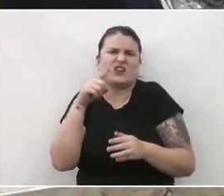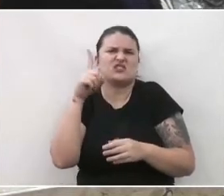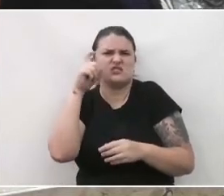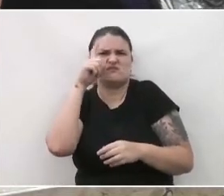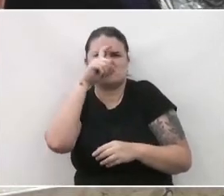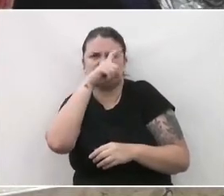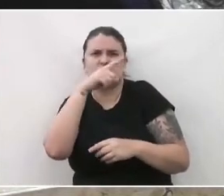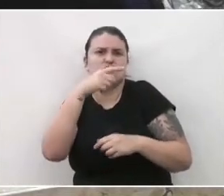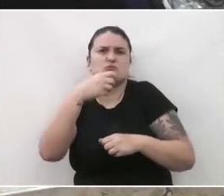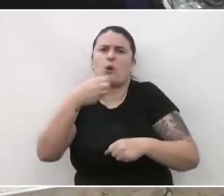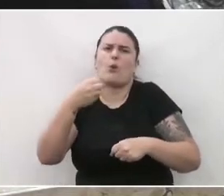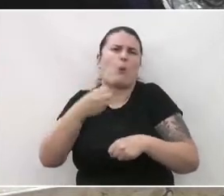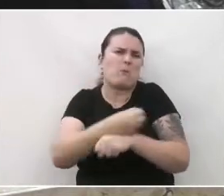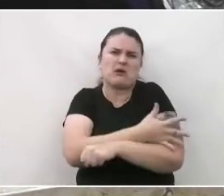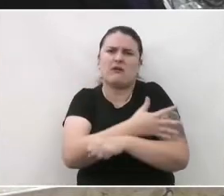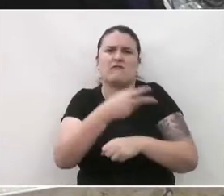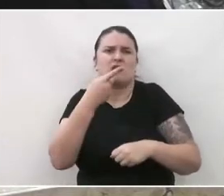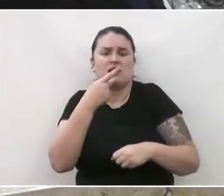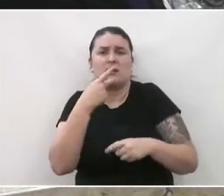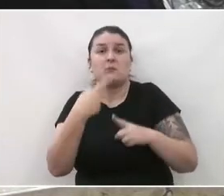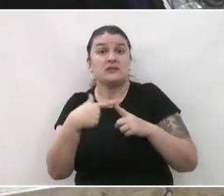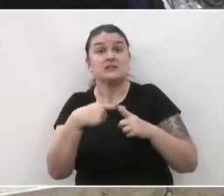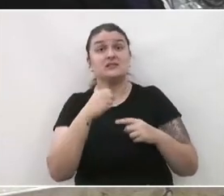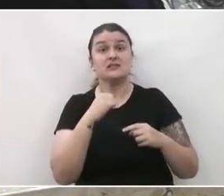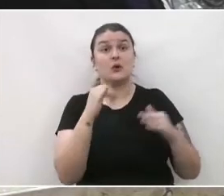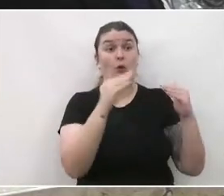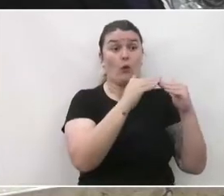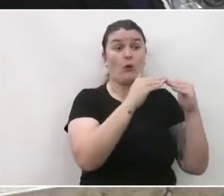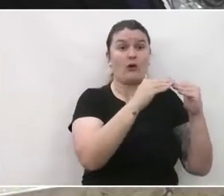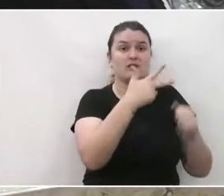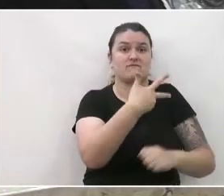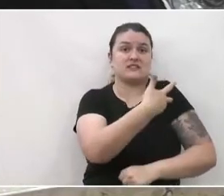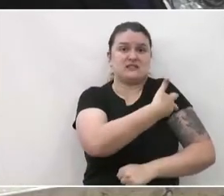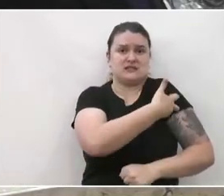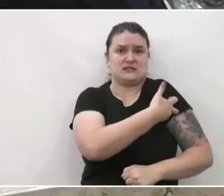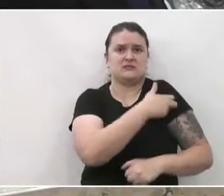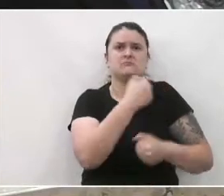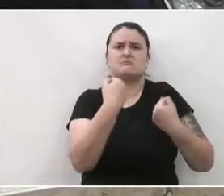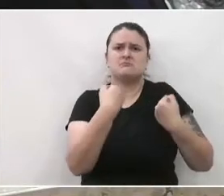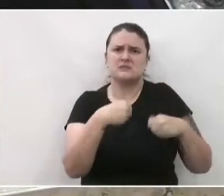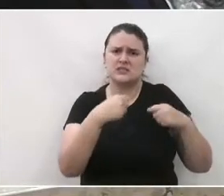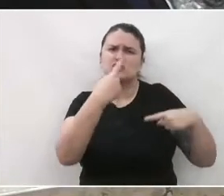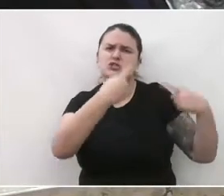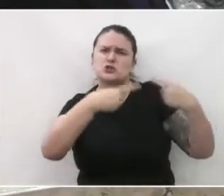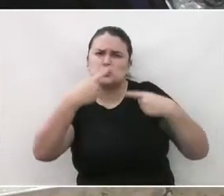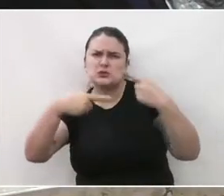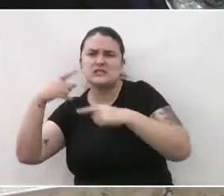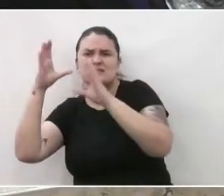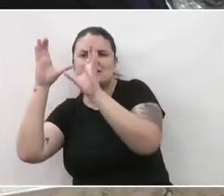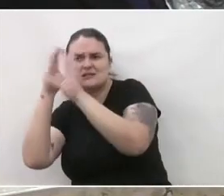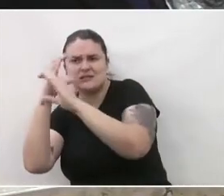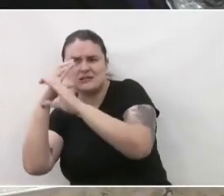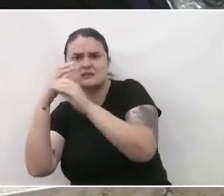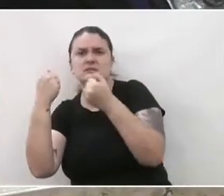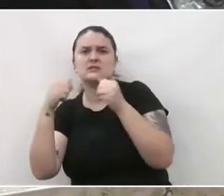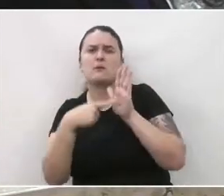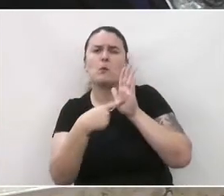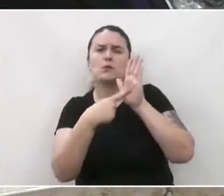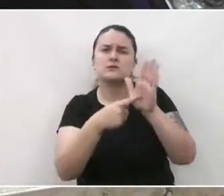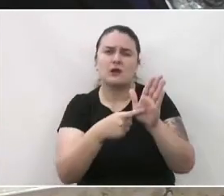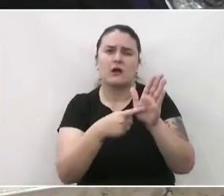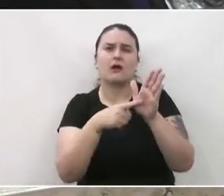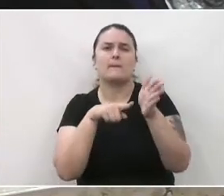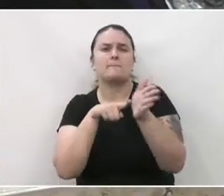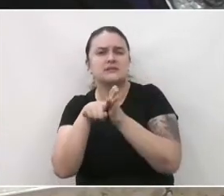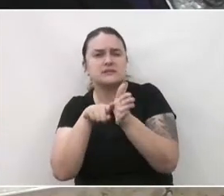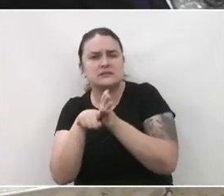complicado, sabe? Quando a gente é a favor da vacina e a favor da vida, a gente tem que discutir a ciência e trazer dados e